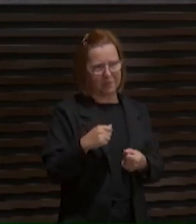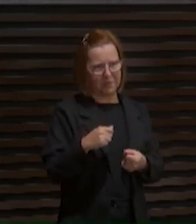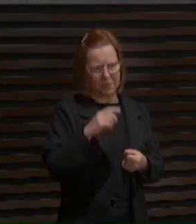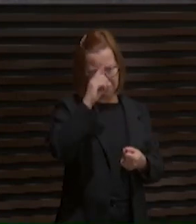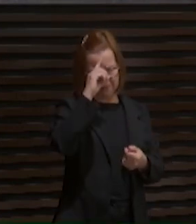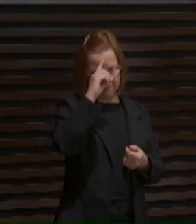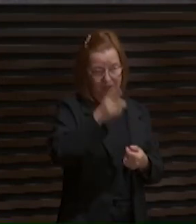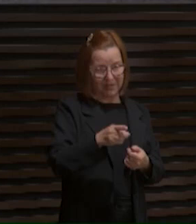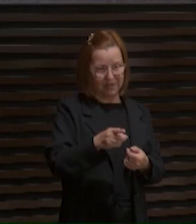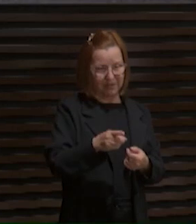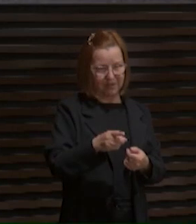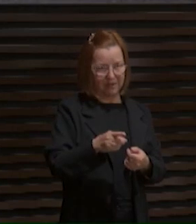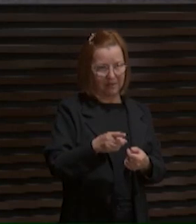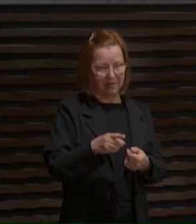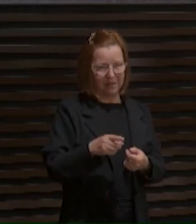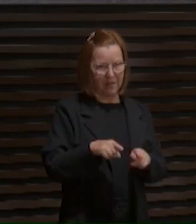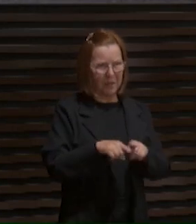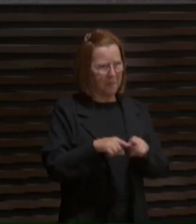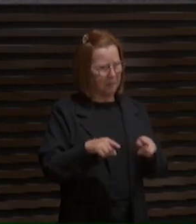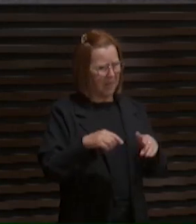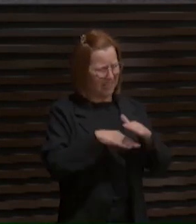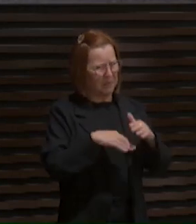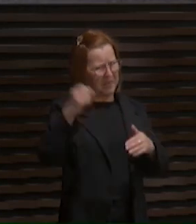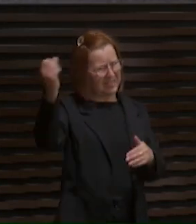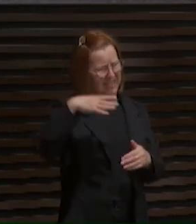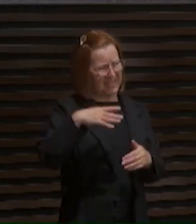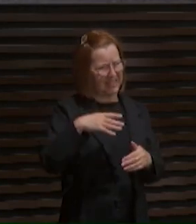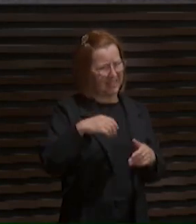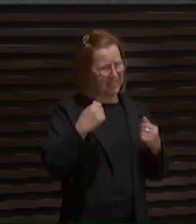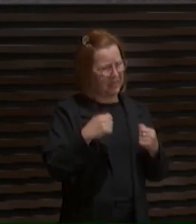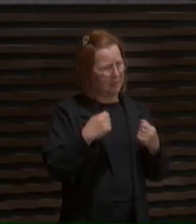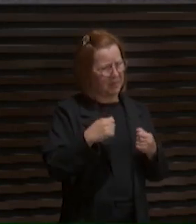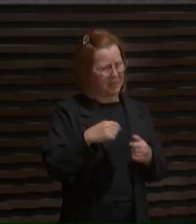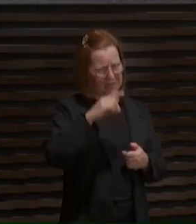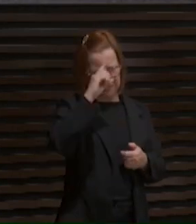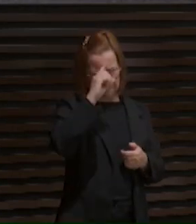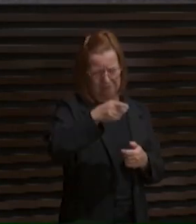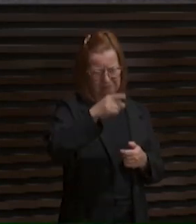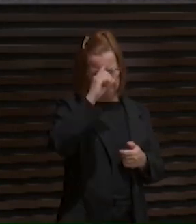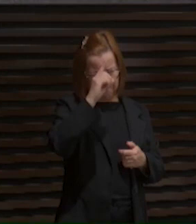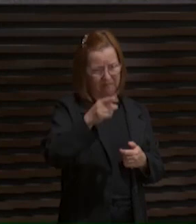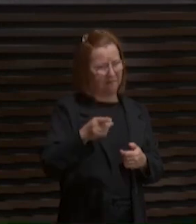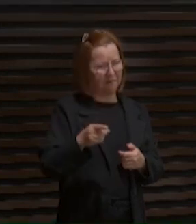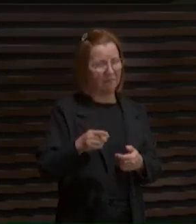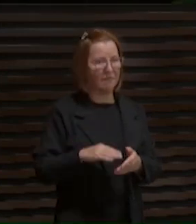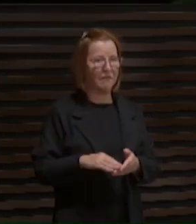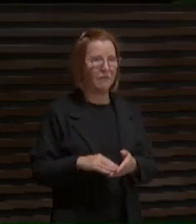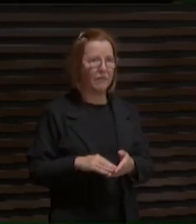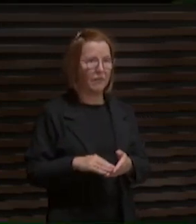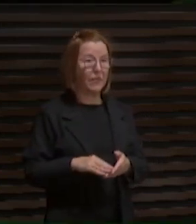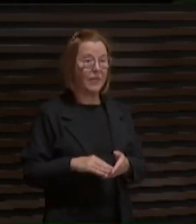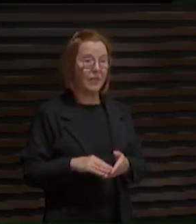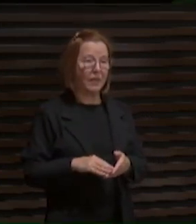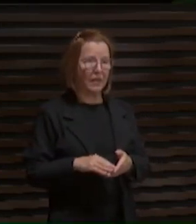imperativo teria que ser debaixo da lei, debaixo da graça não tem imperativo. Como que você vai falar, você deve, não deve, se eu estou debaixo da graça? Pois é justamente